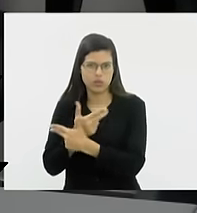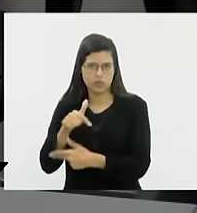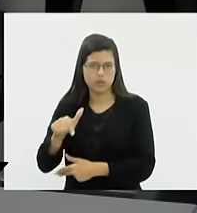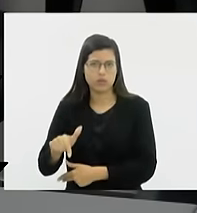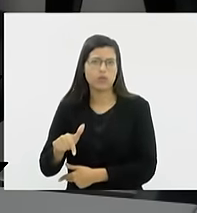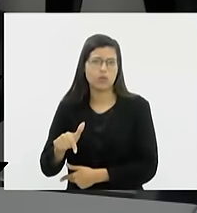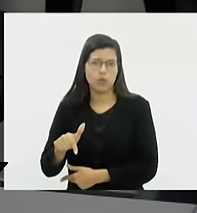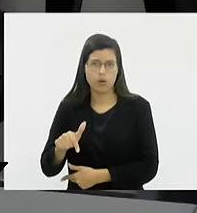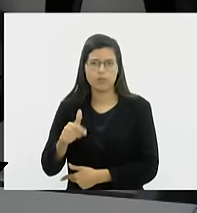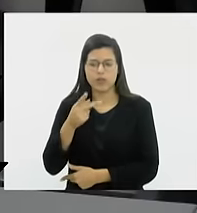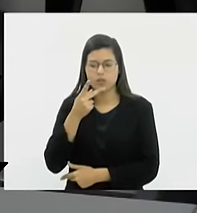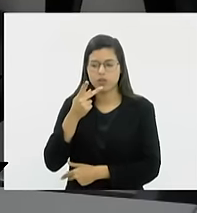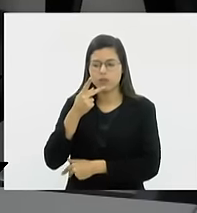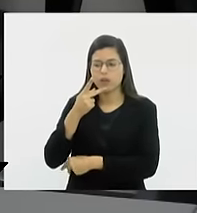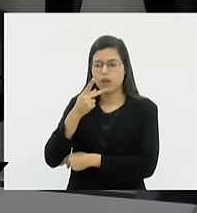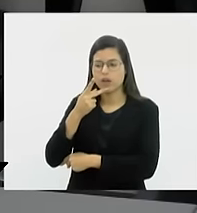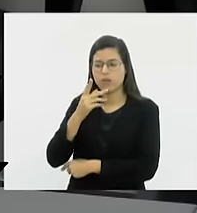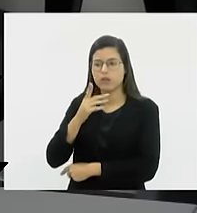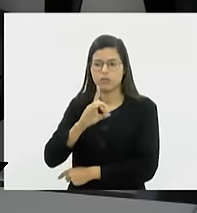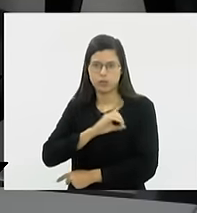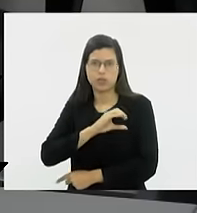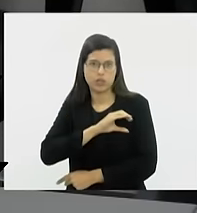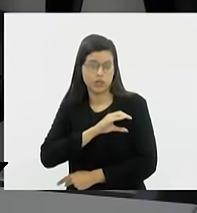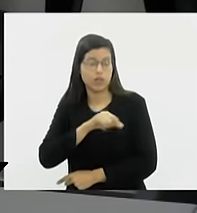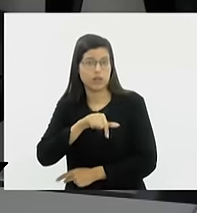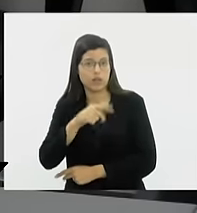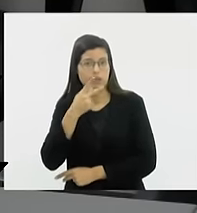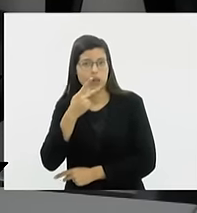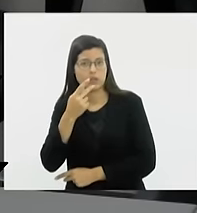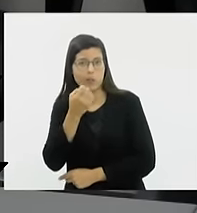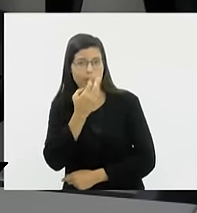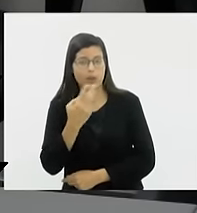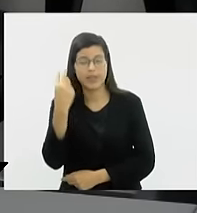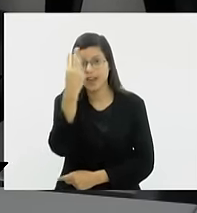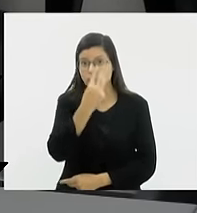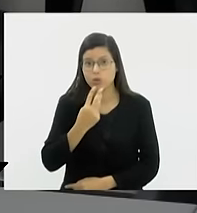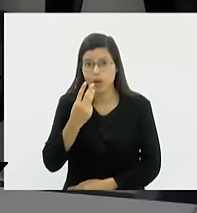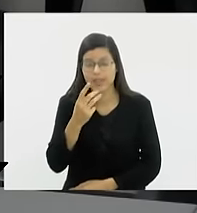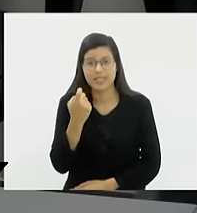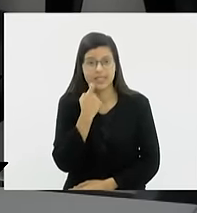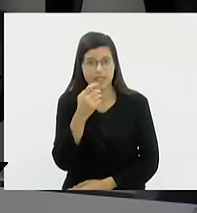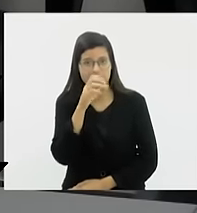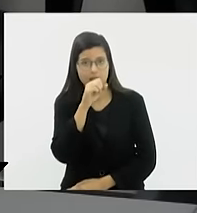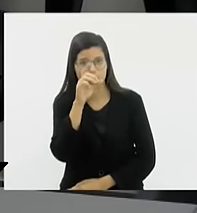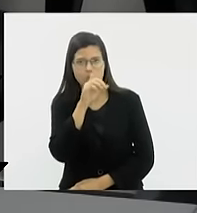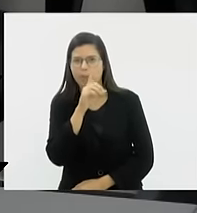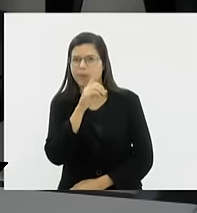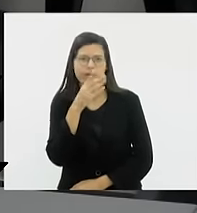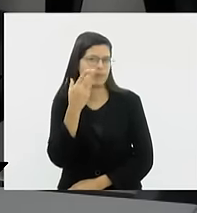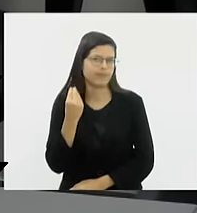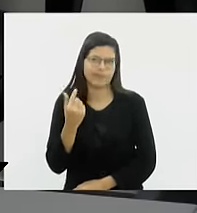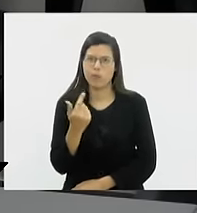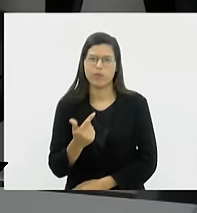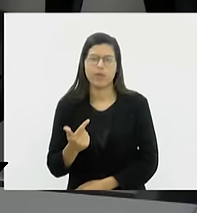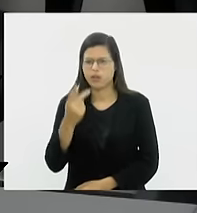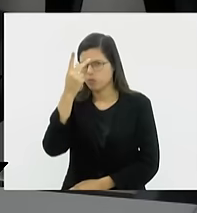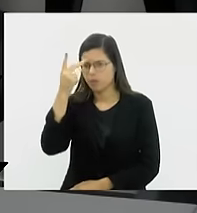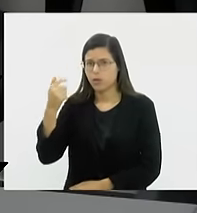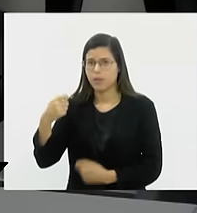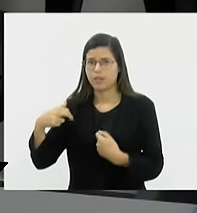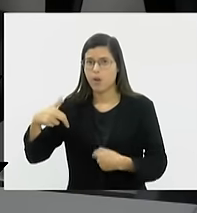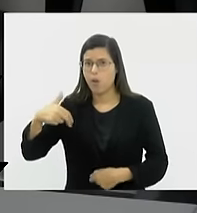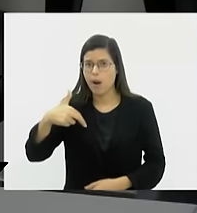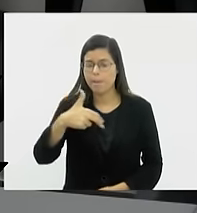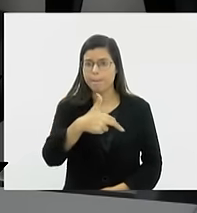lá a semana. E aí, 3 horas. Final de semana esquece, irmão. Aí já não tem. E as pessoas têm que caminhar praticamente